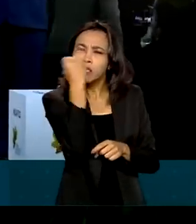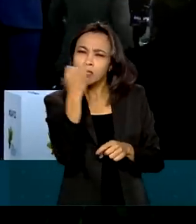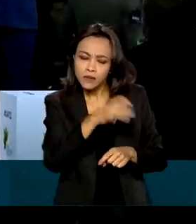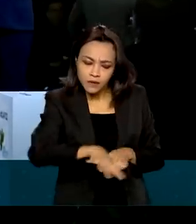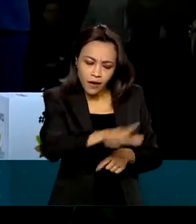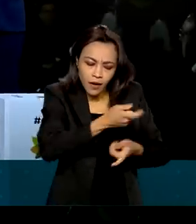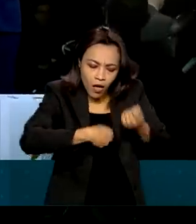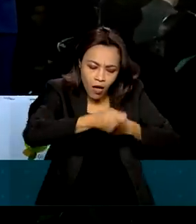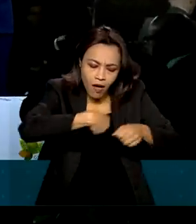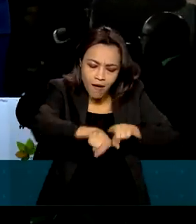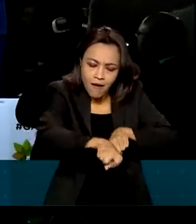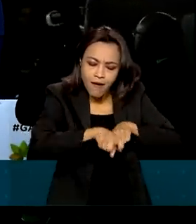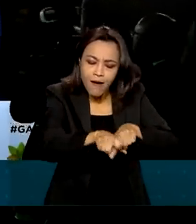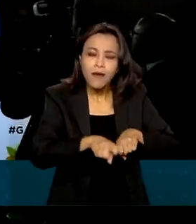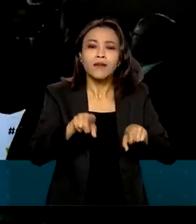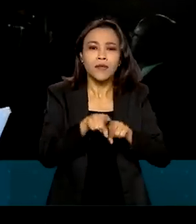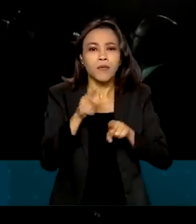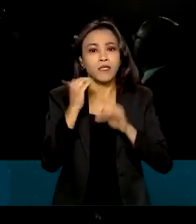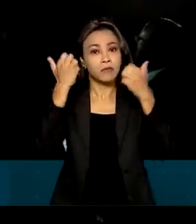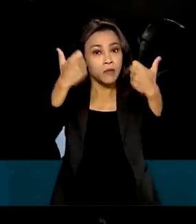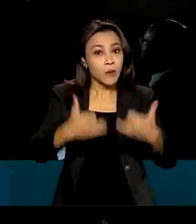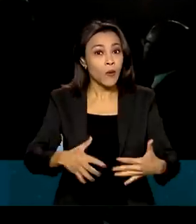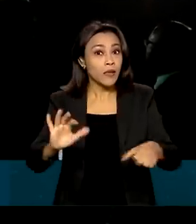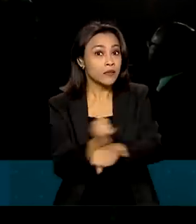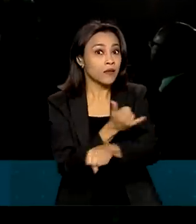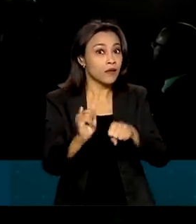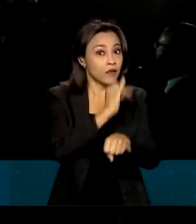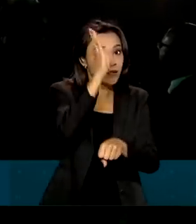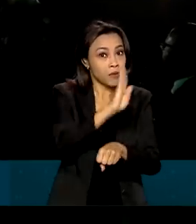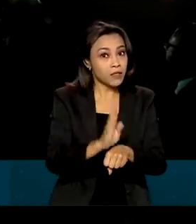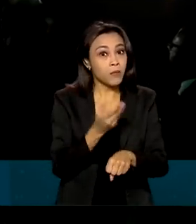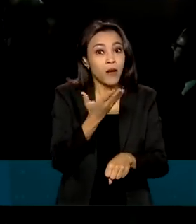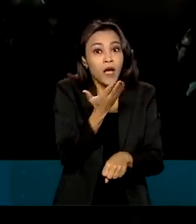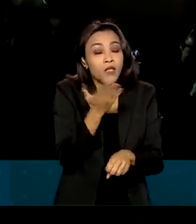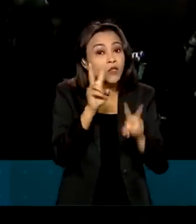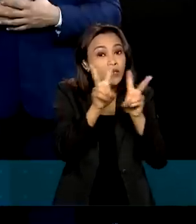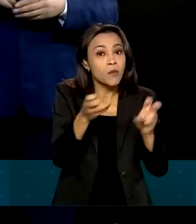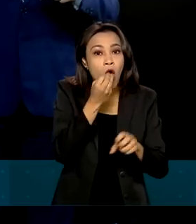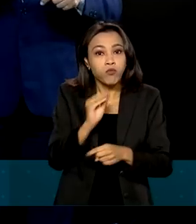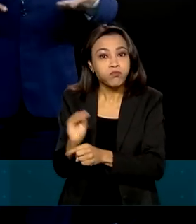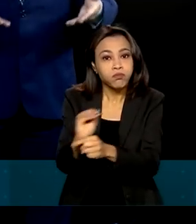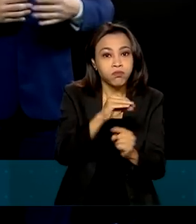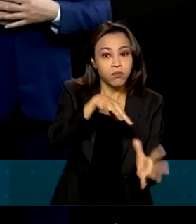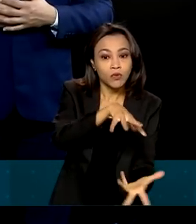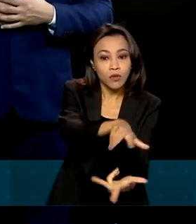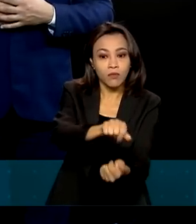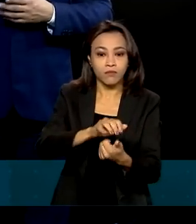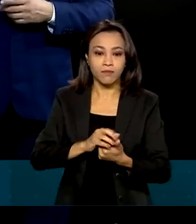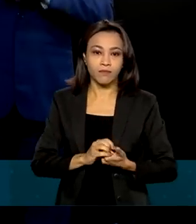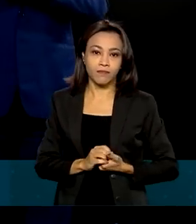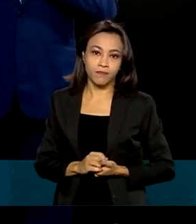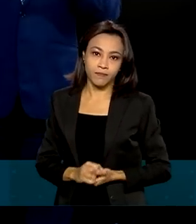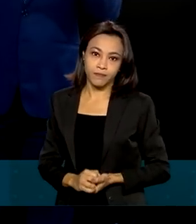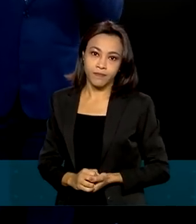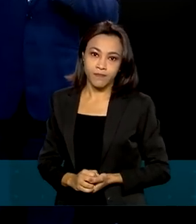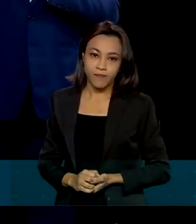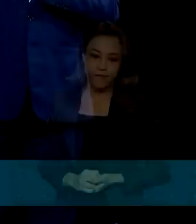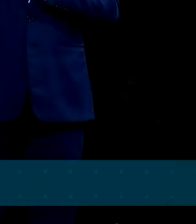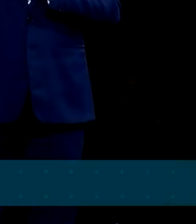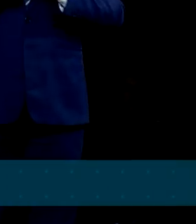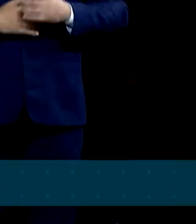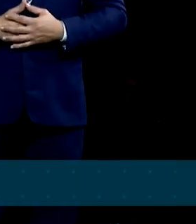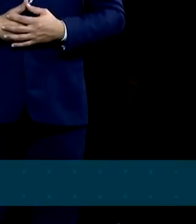papel estratégico do Brasil para o abastecimento mundial de alimentos. É o agro, né, que nos